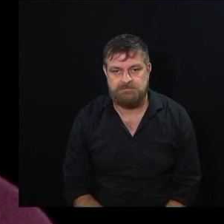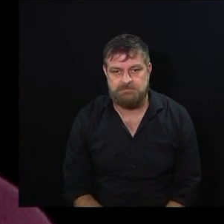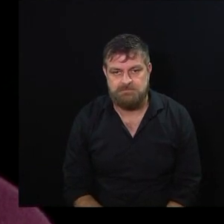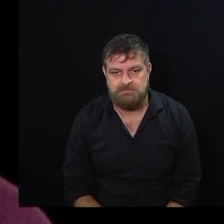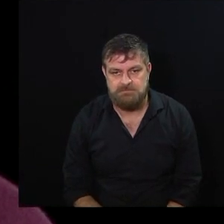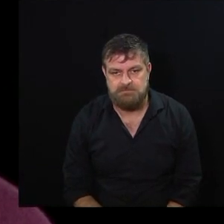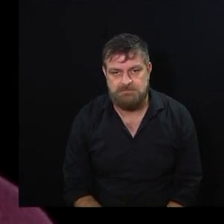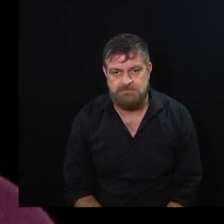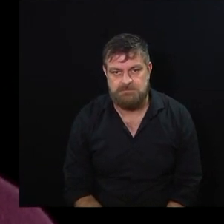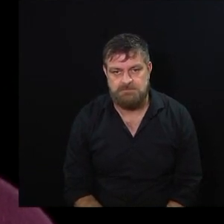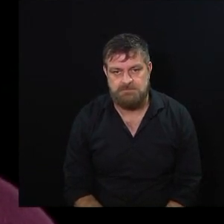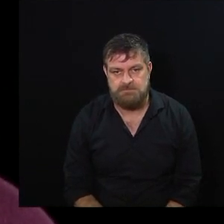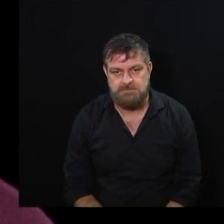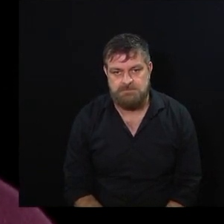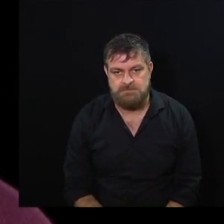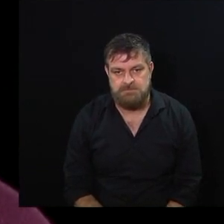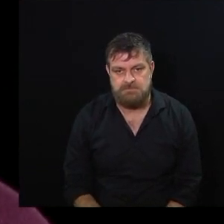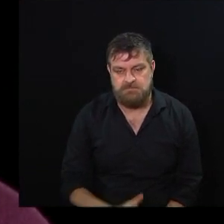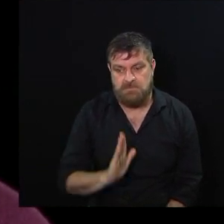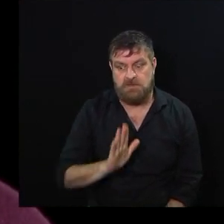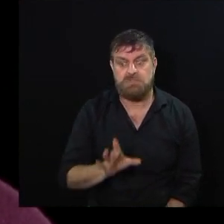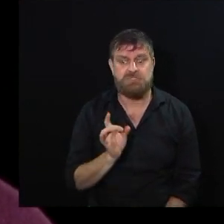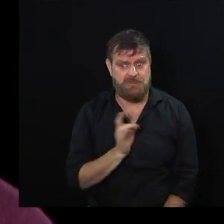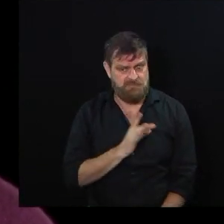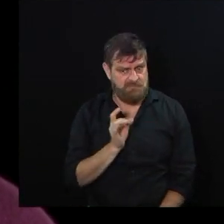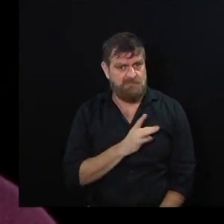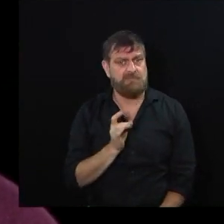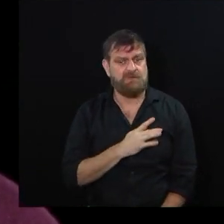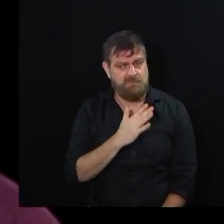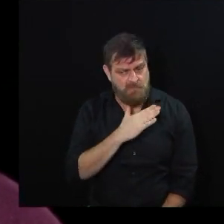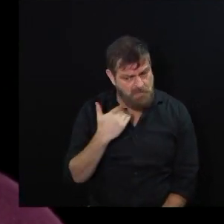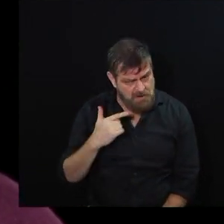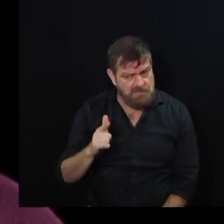Eu já tive muito medo de morrer.